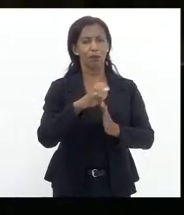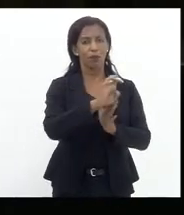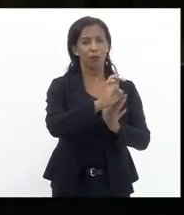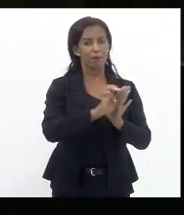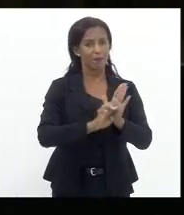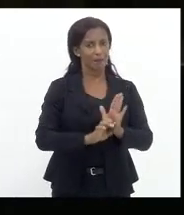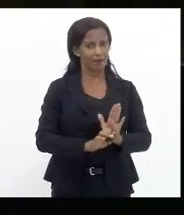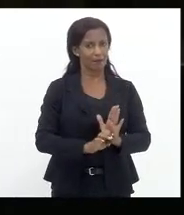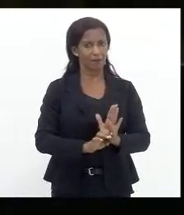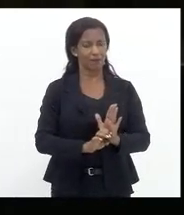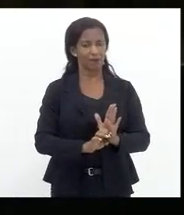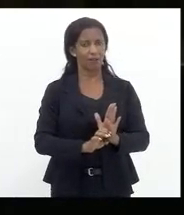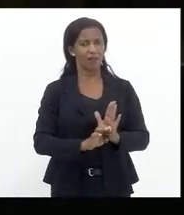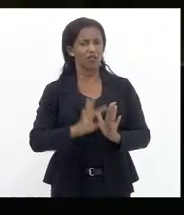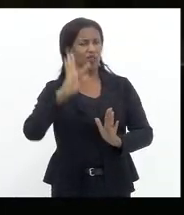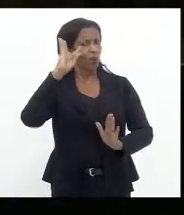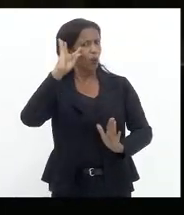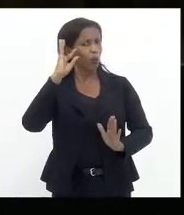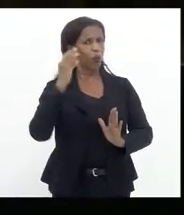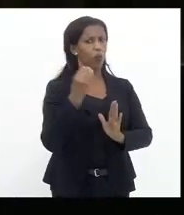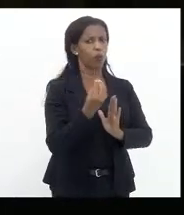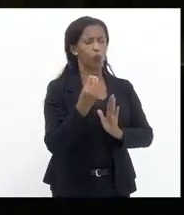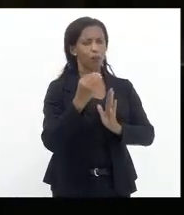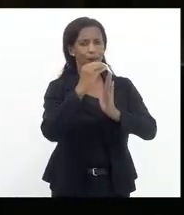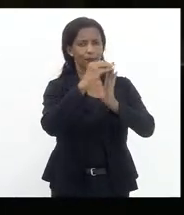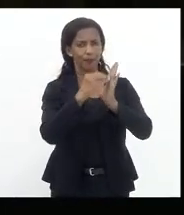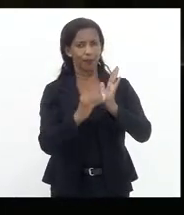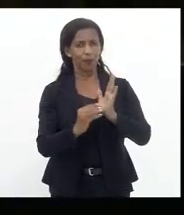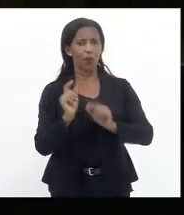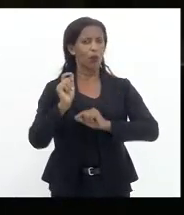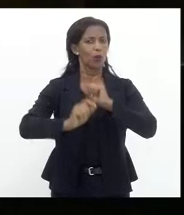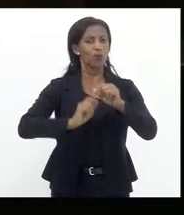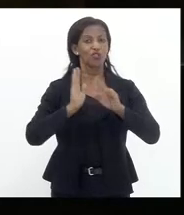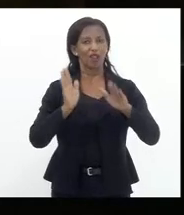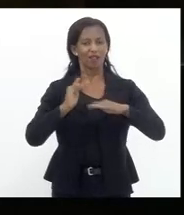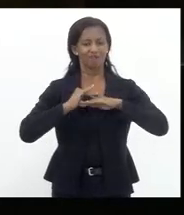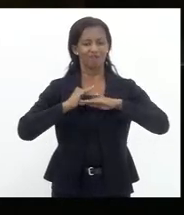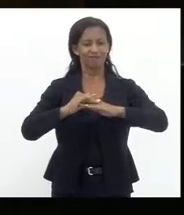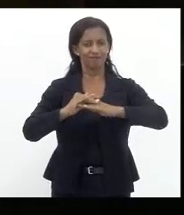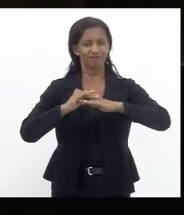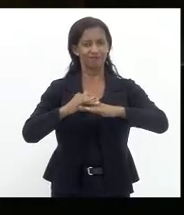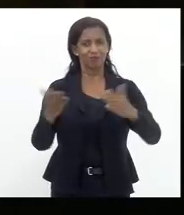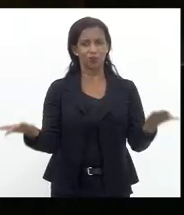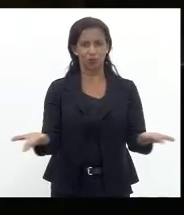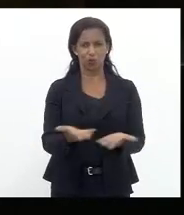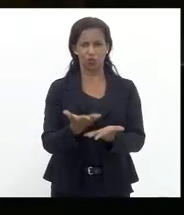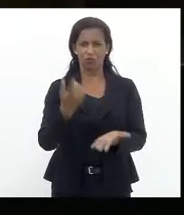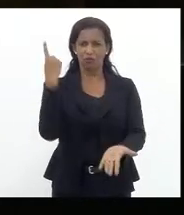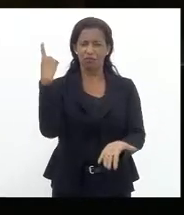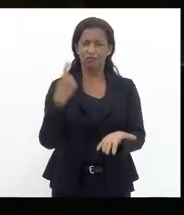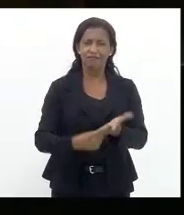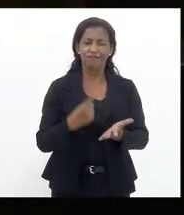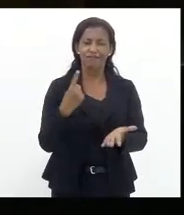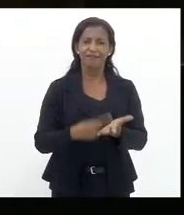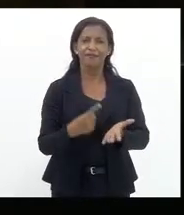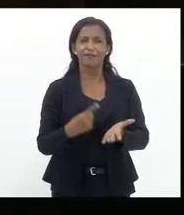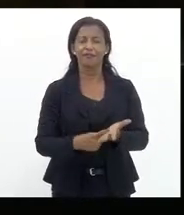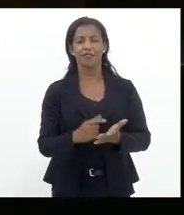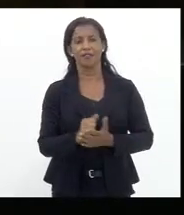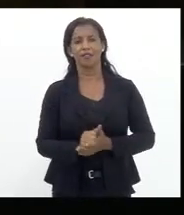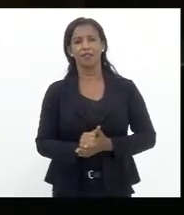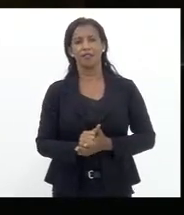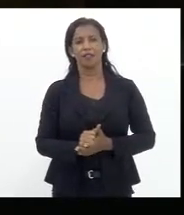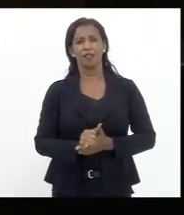emenda resolvendo essa questão que hoje nós estamos aqui conversando. E ficou um compromisso que o